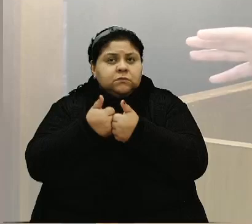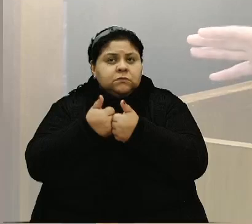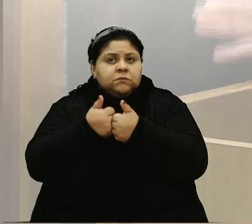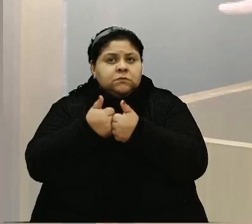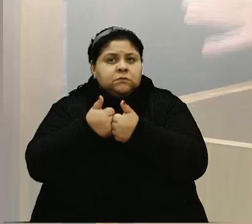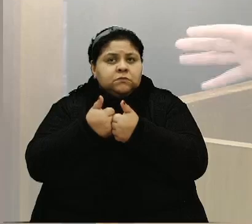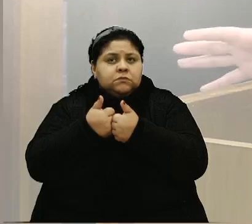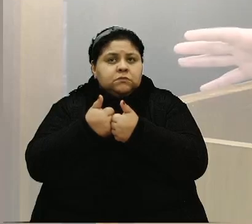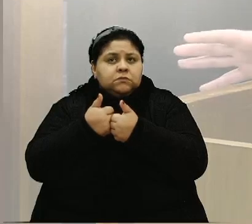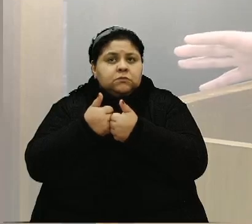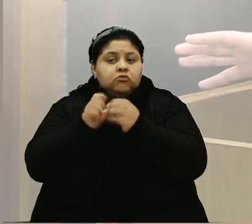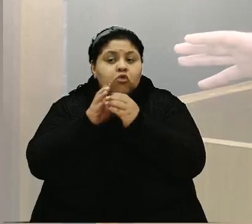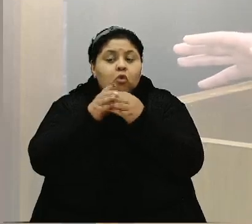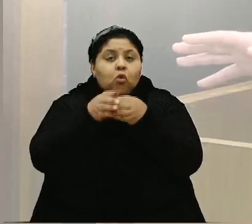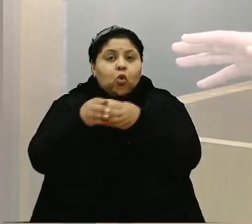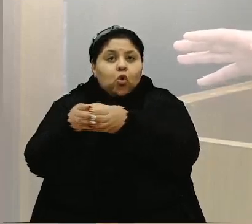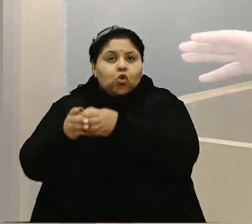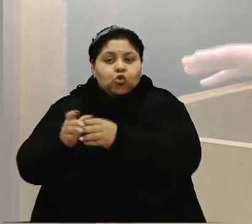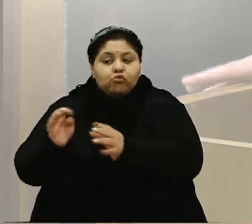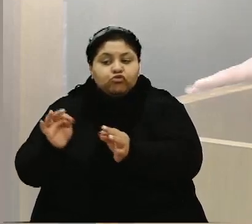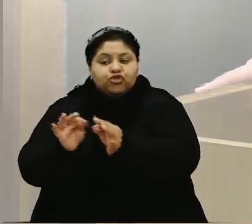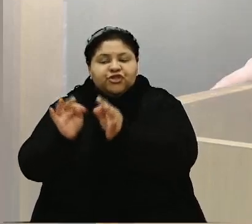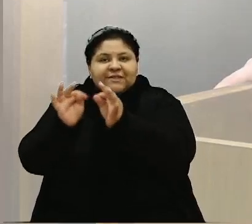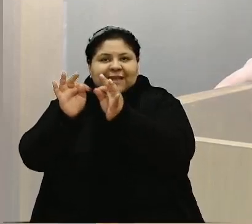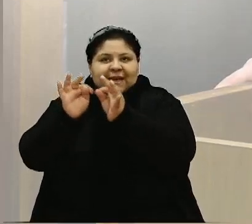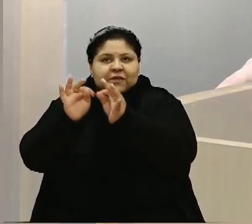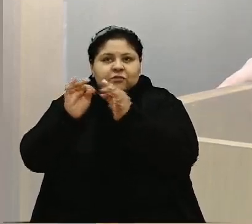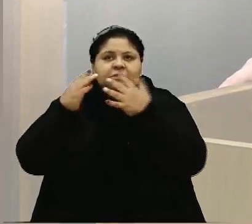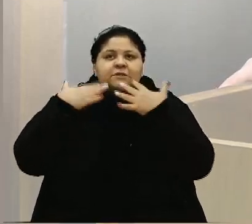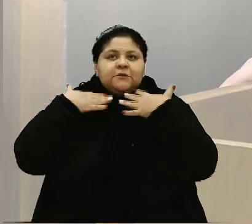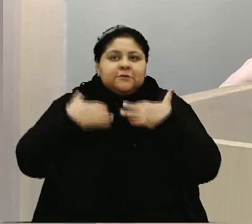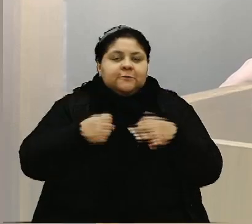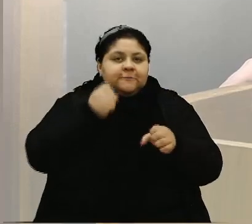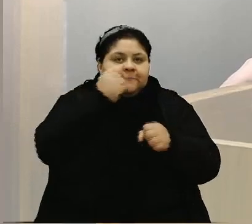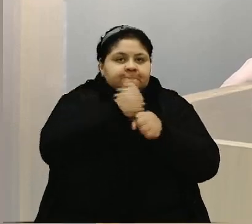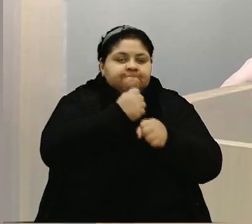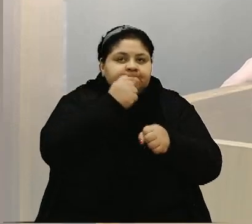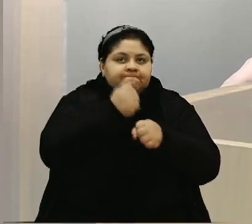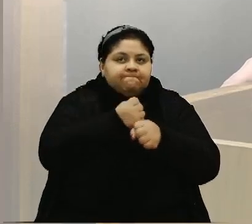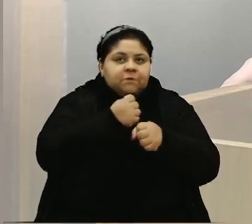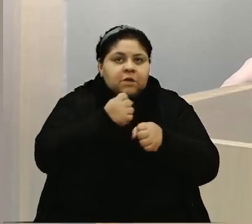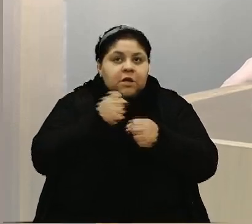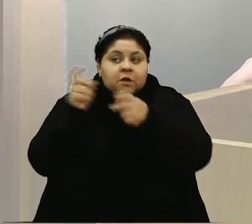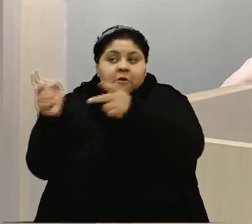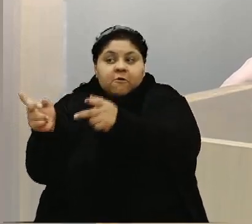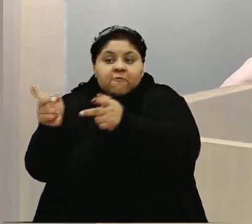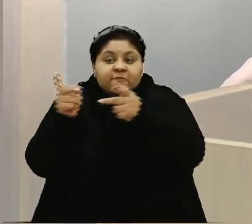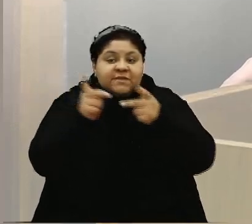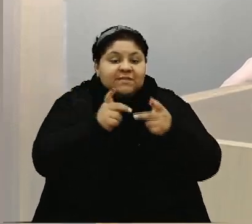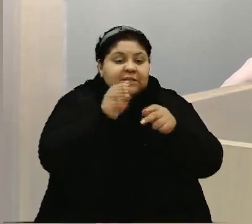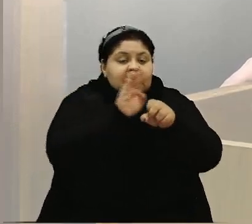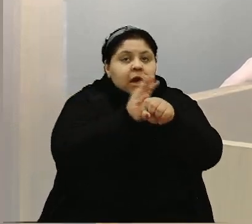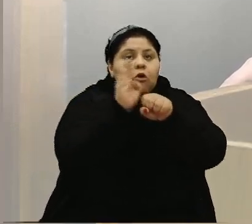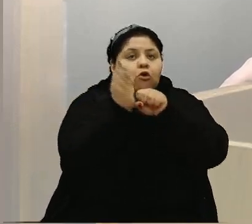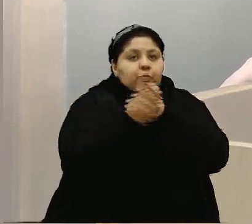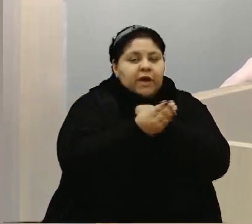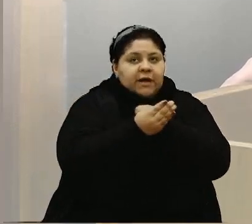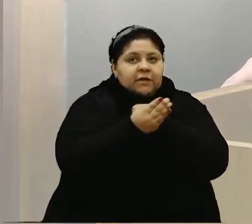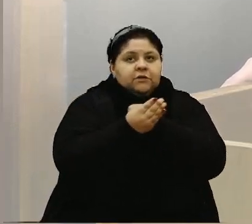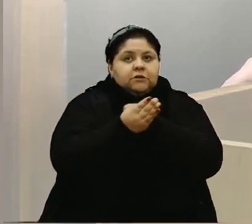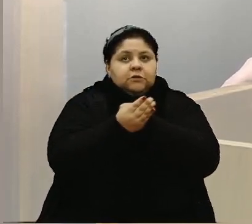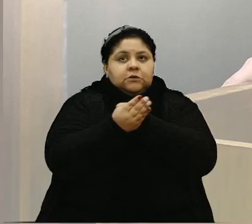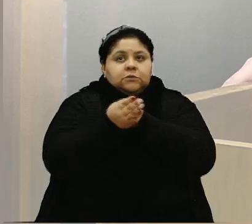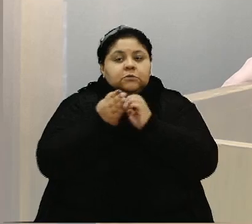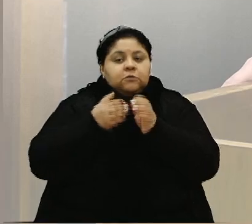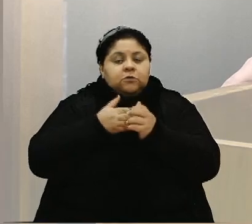um grupo de técnicos da Secretaria de Obras, fazer uma visitação no Monte Carmelo,